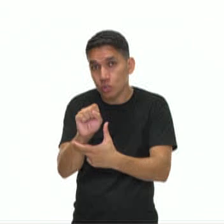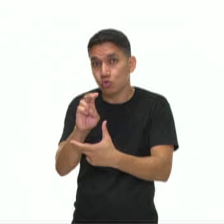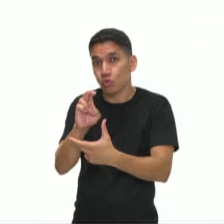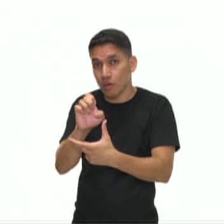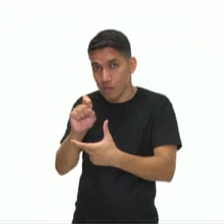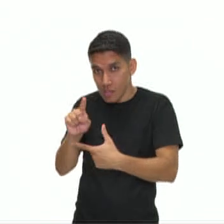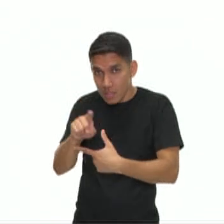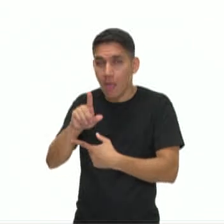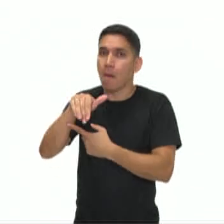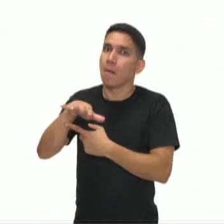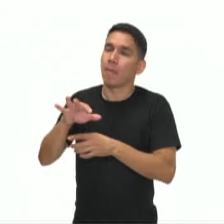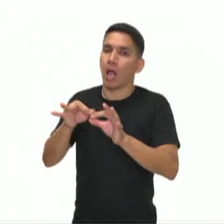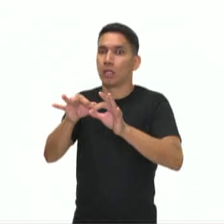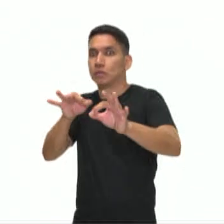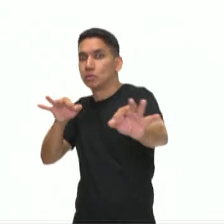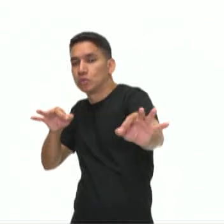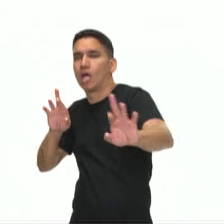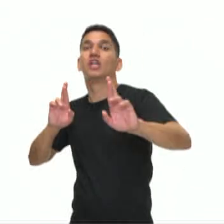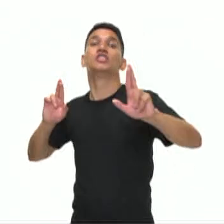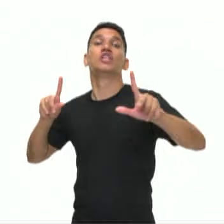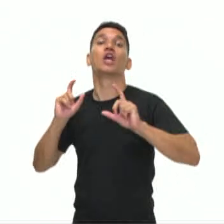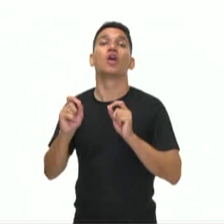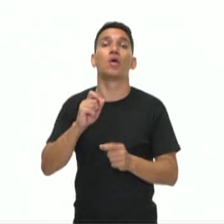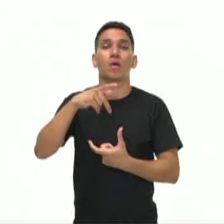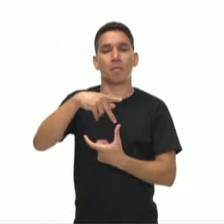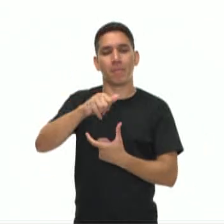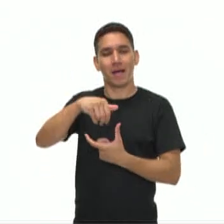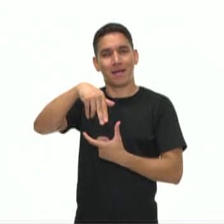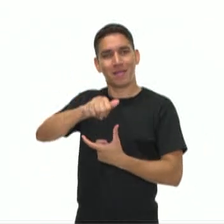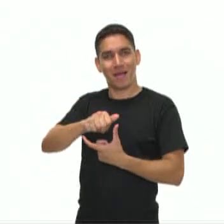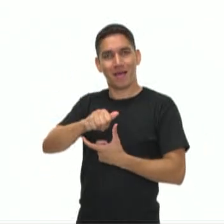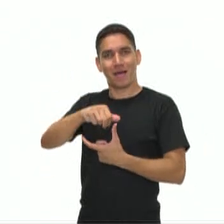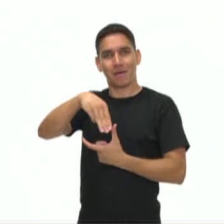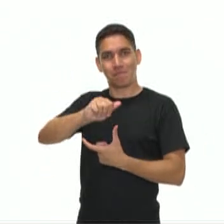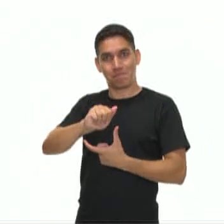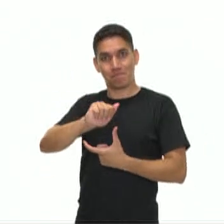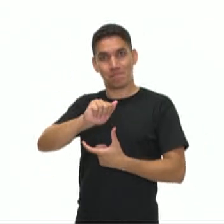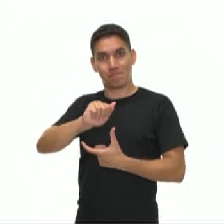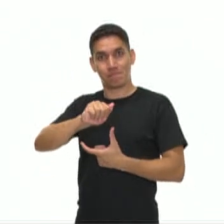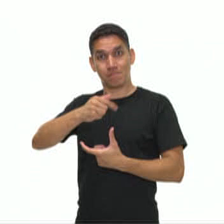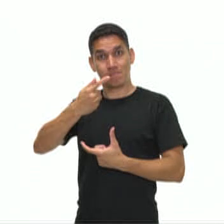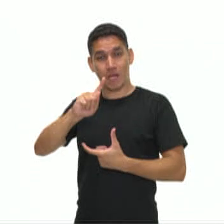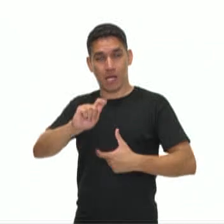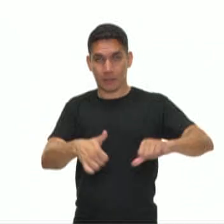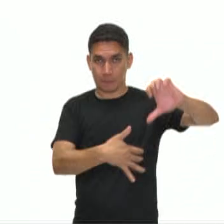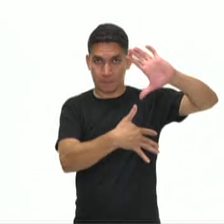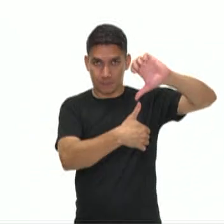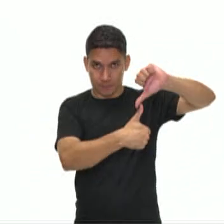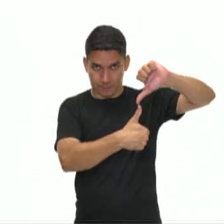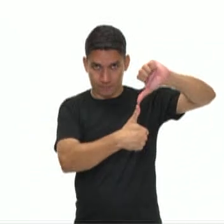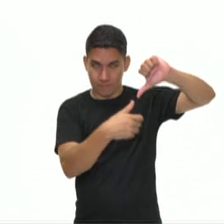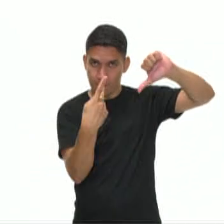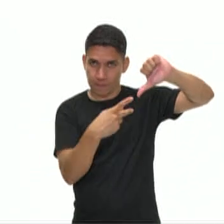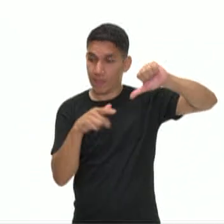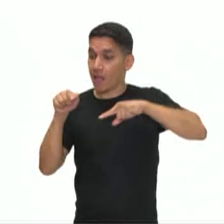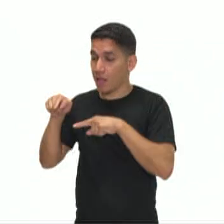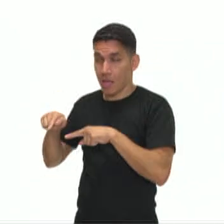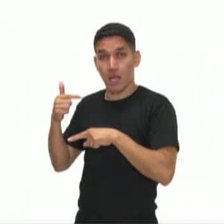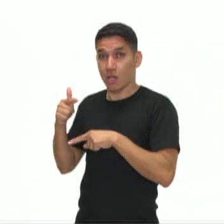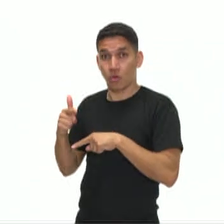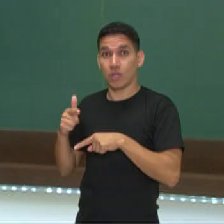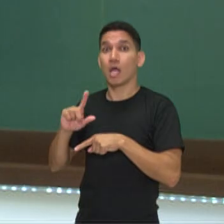mundo. Diferente do canal do Panamá, na América, tá? Não possui eclusas. O que é eclusa? É